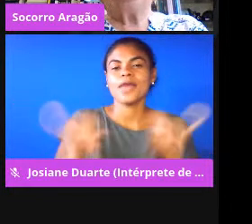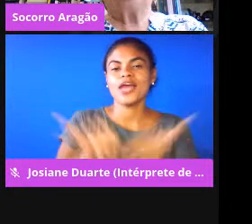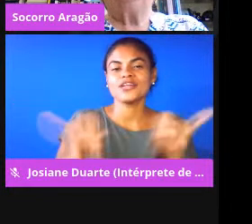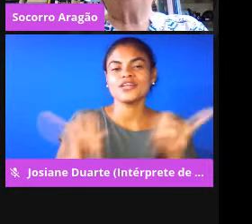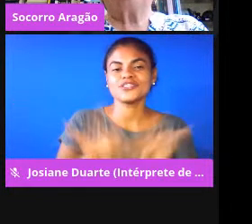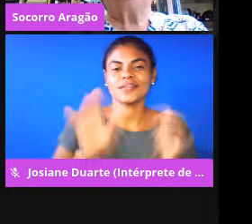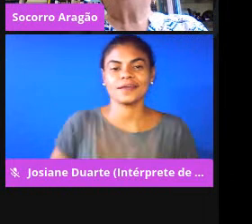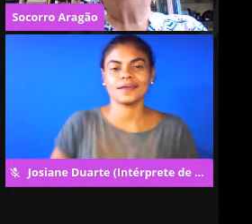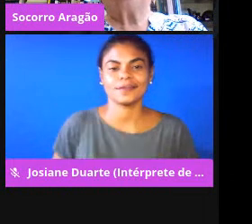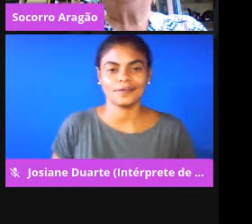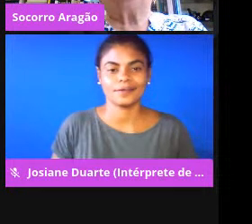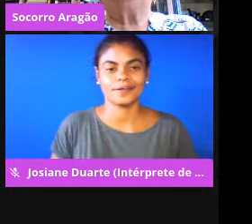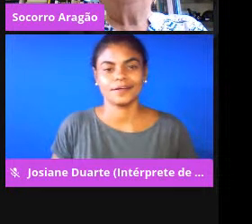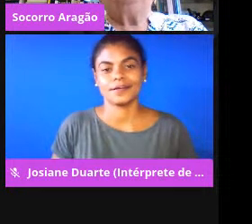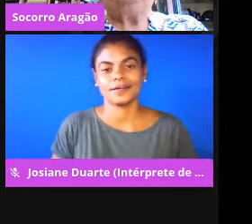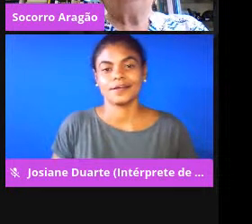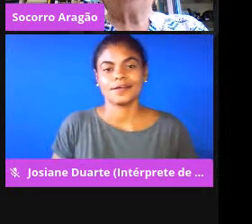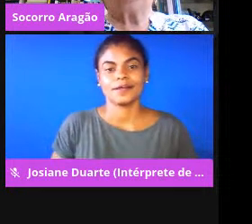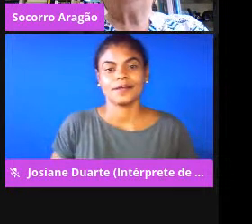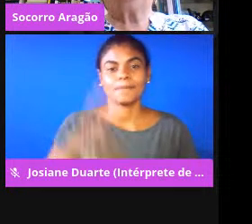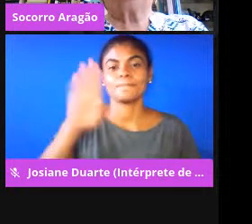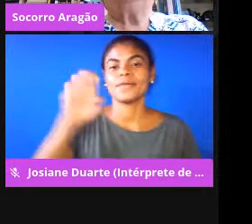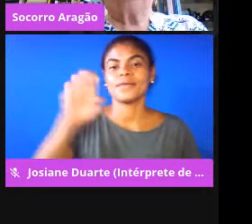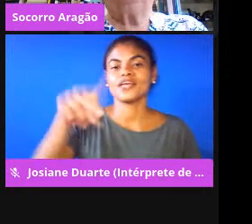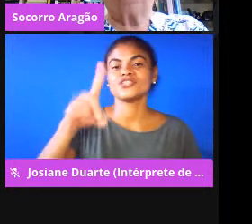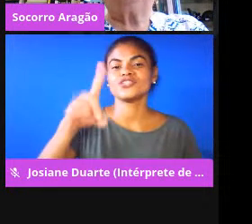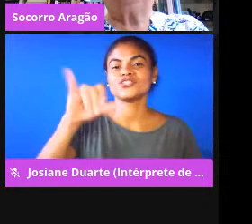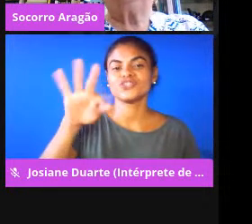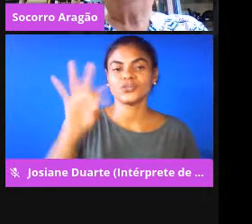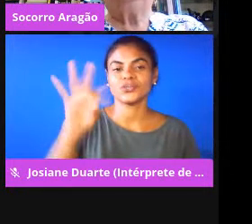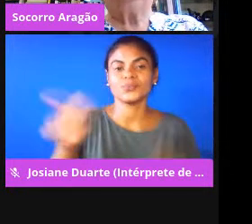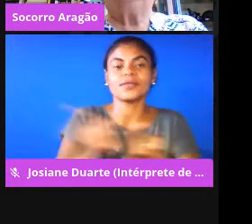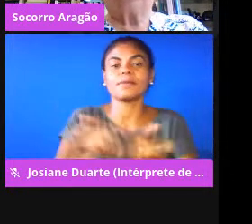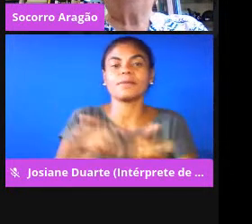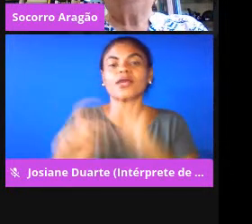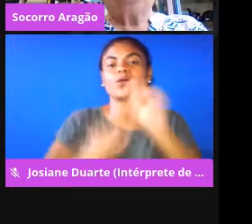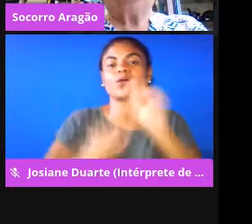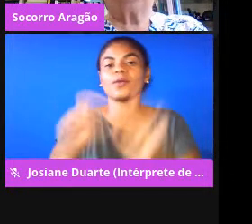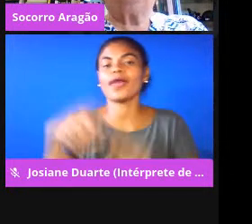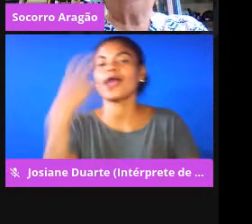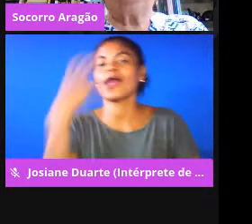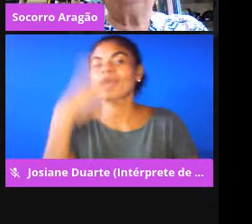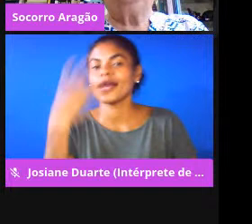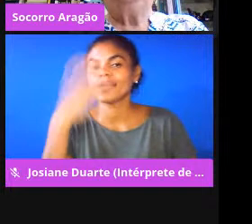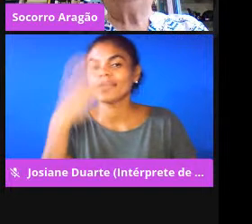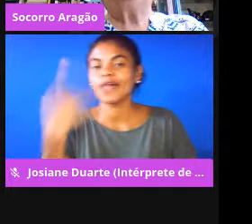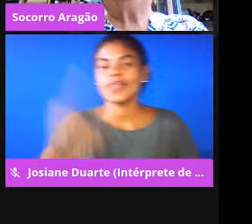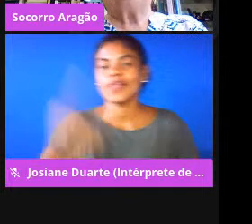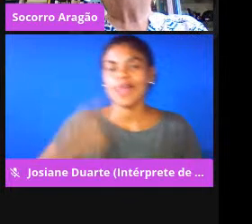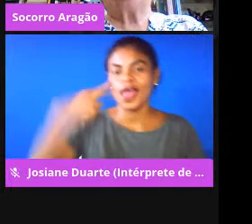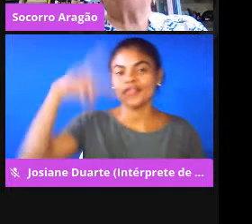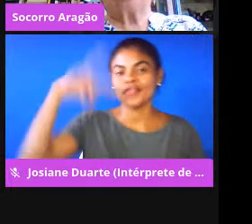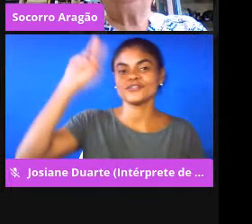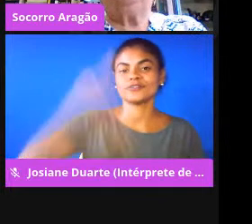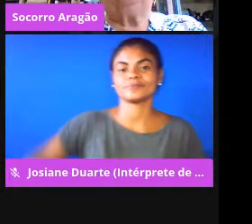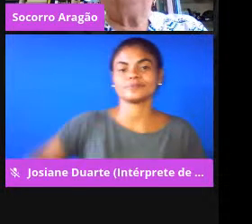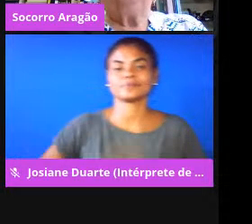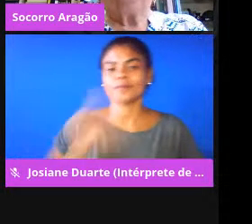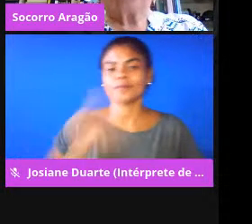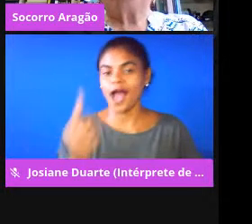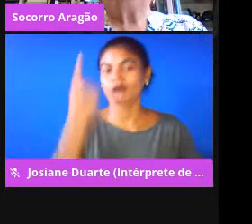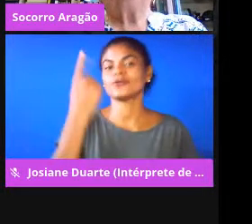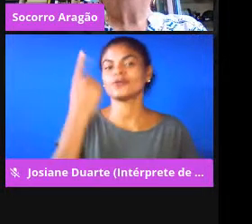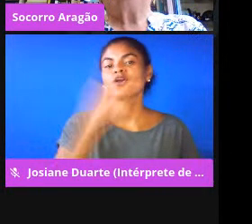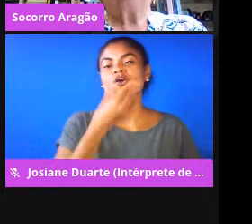cotidianos, religiosos e temas de sofrimento. A única coisa que Joaquim Simão faz é tocar viola e cantar besteira e